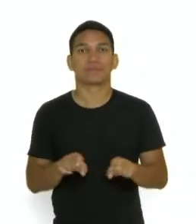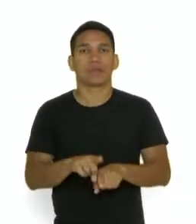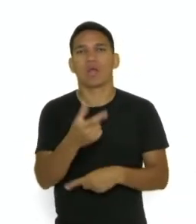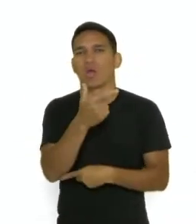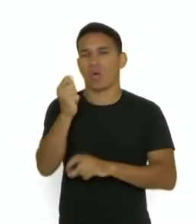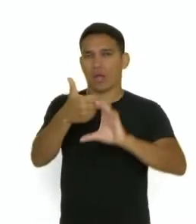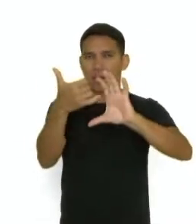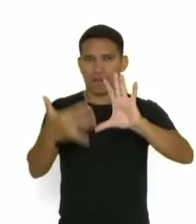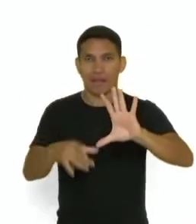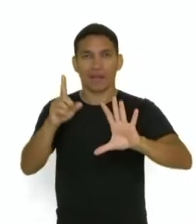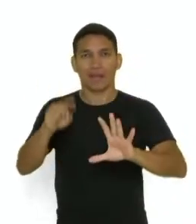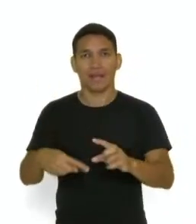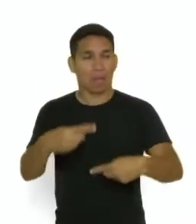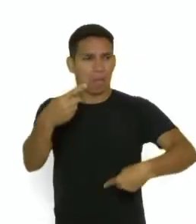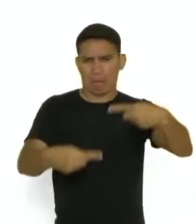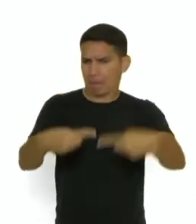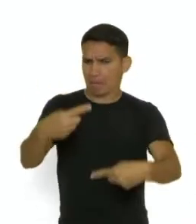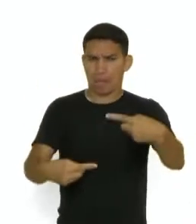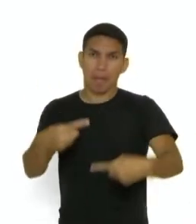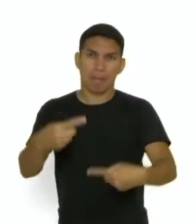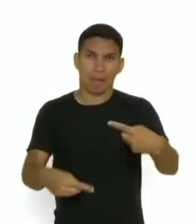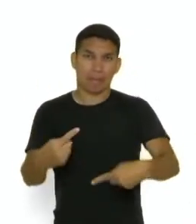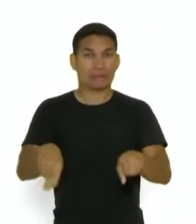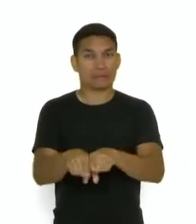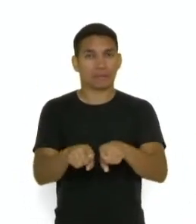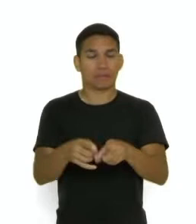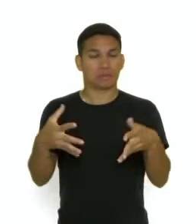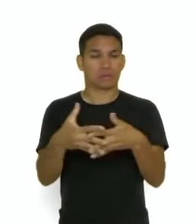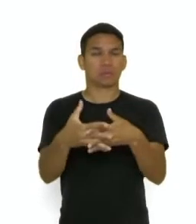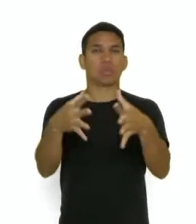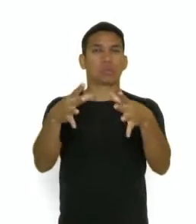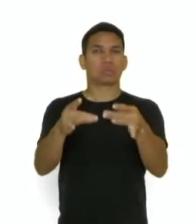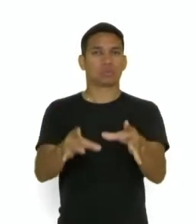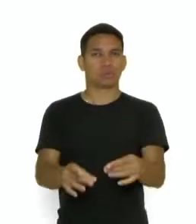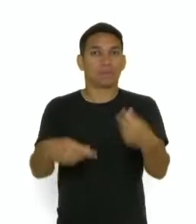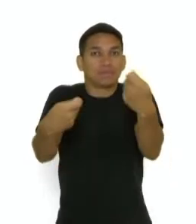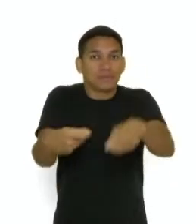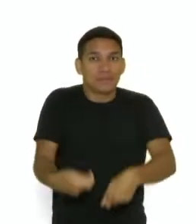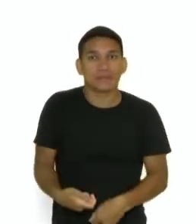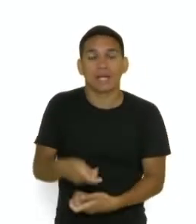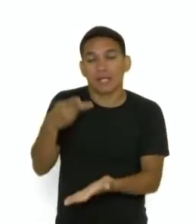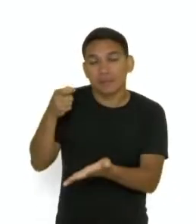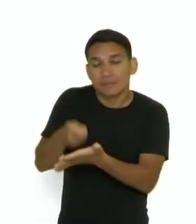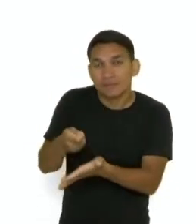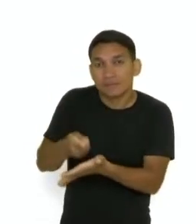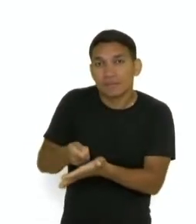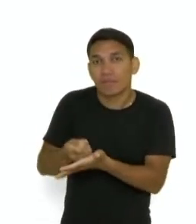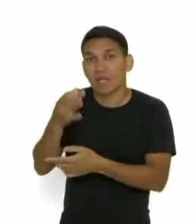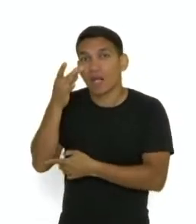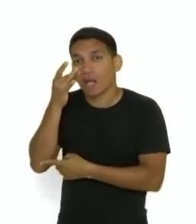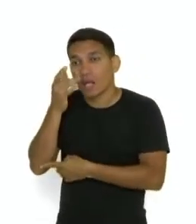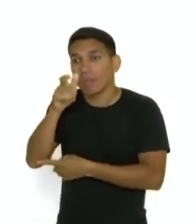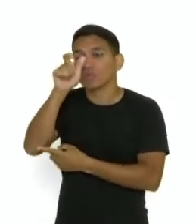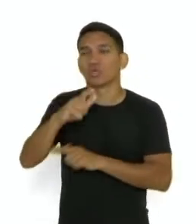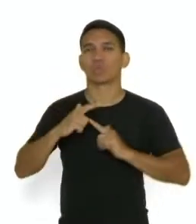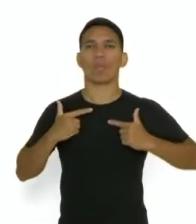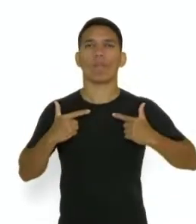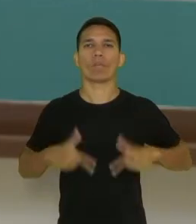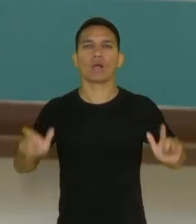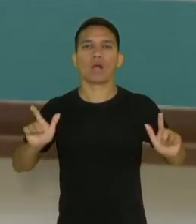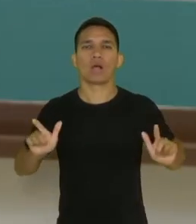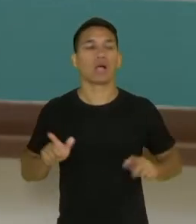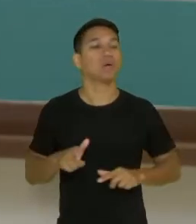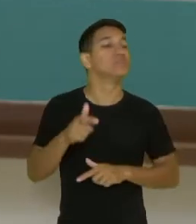são disputas competitivas e complexas exigem a presença obrigatória de uma arbitragem neutra